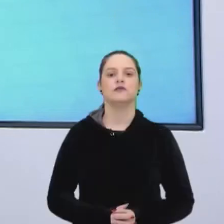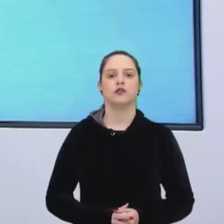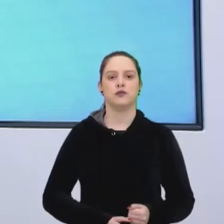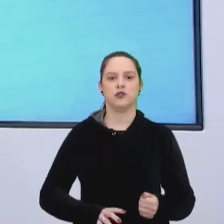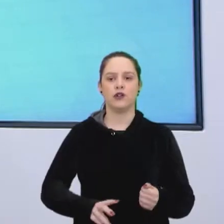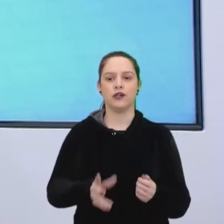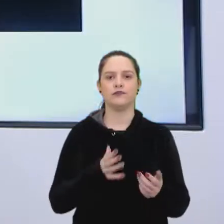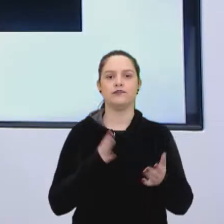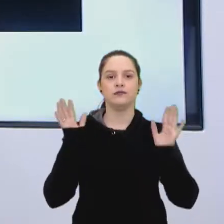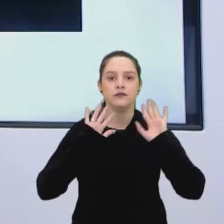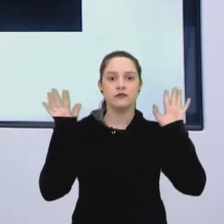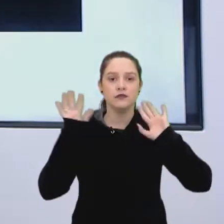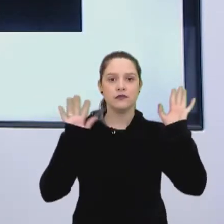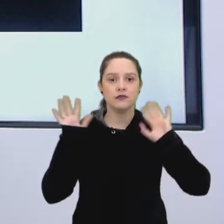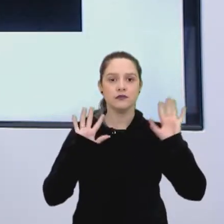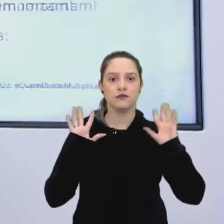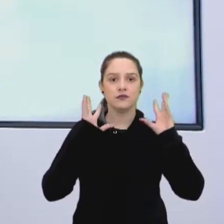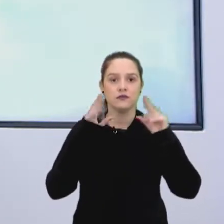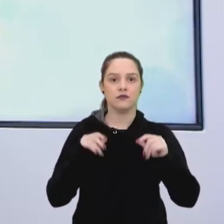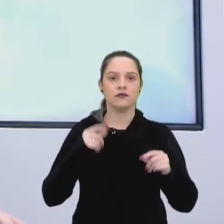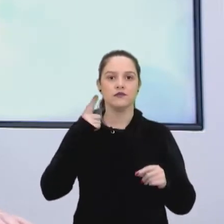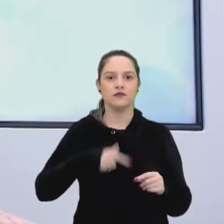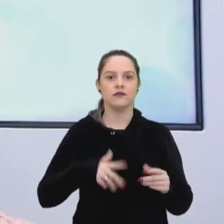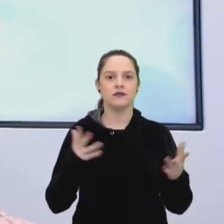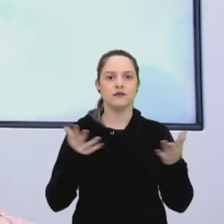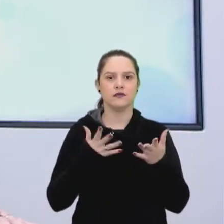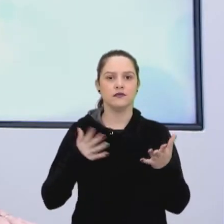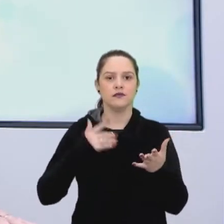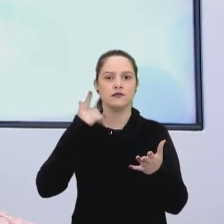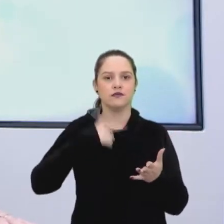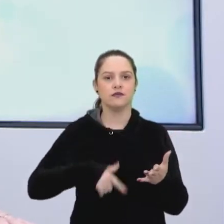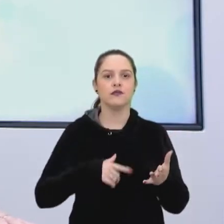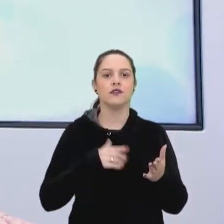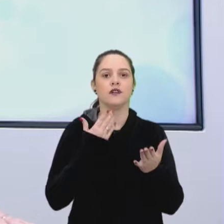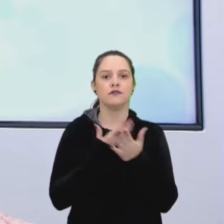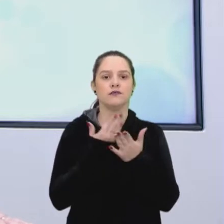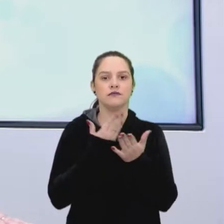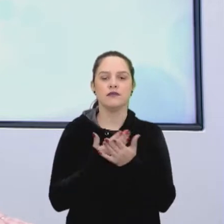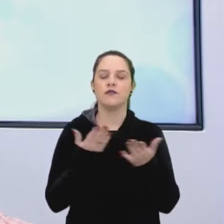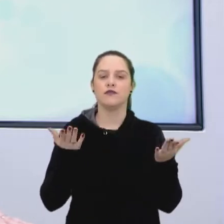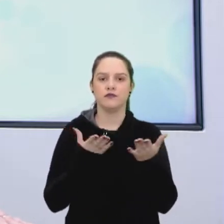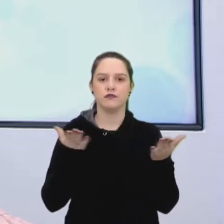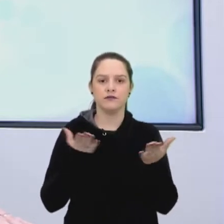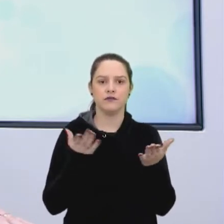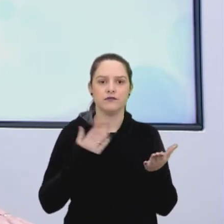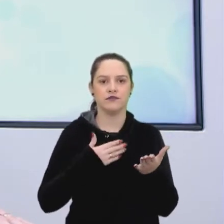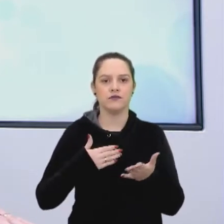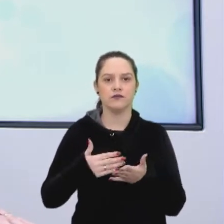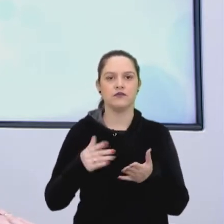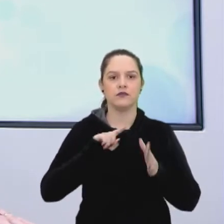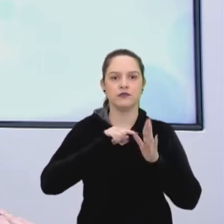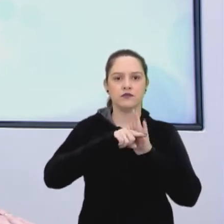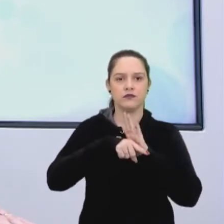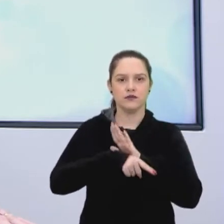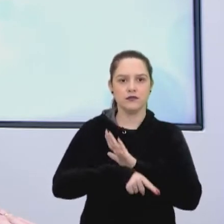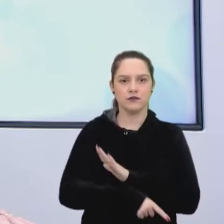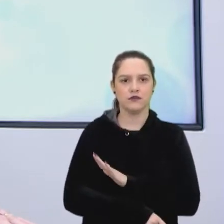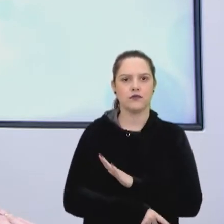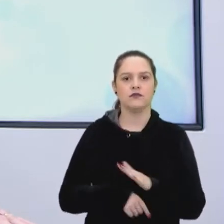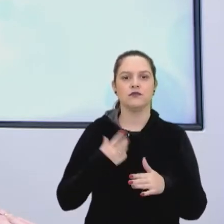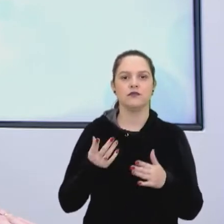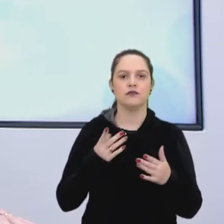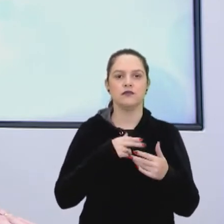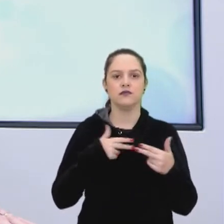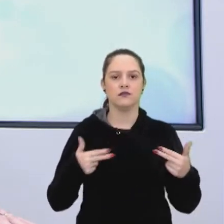Olá, alunos, professores e a todos que irão acompanhar a mais essa aula, dos aprofundamentos, os